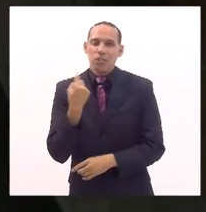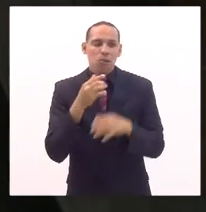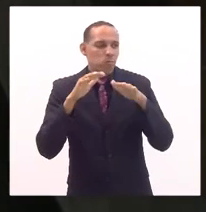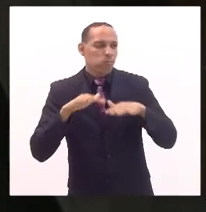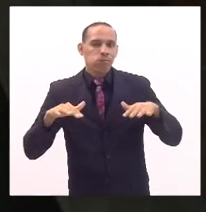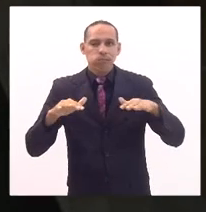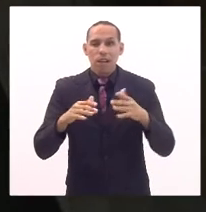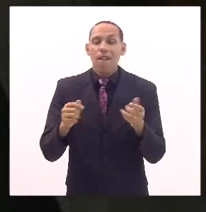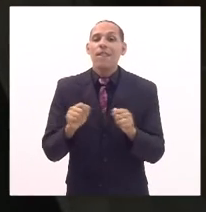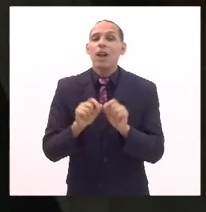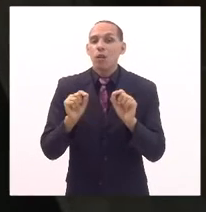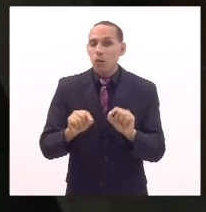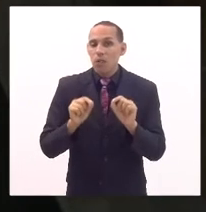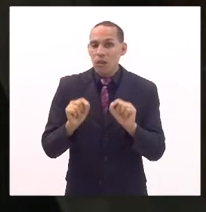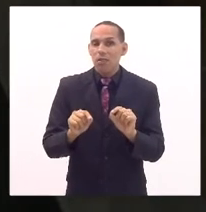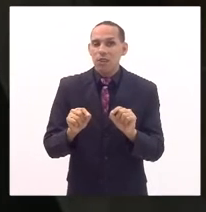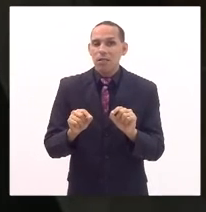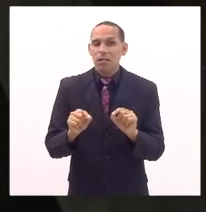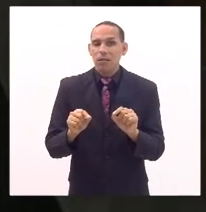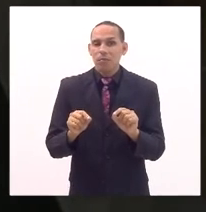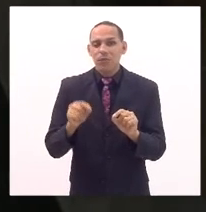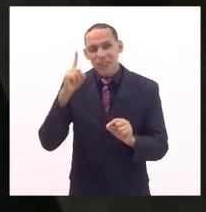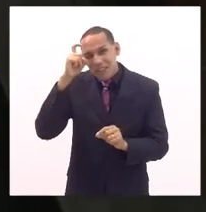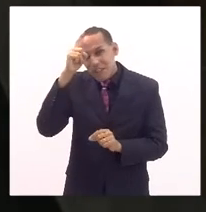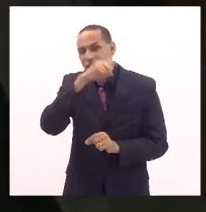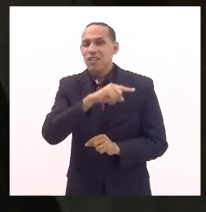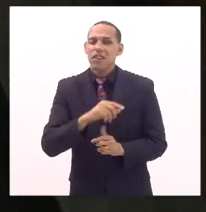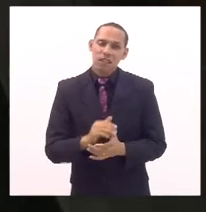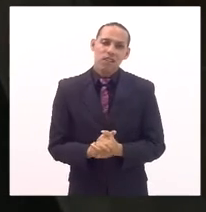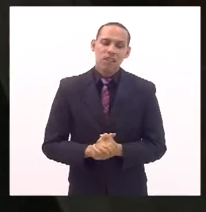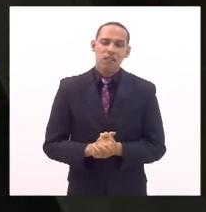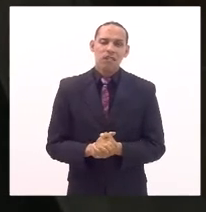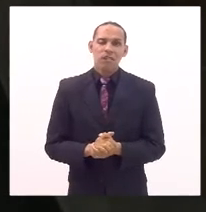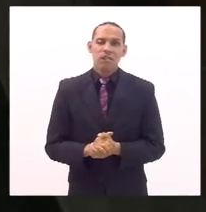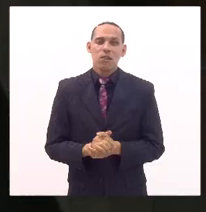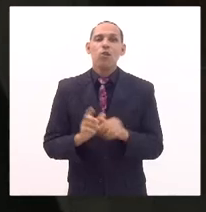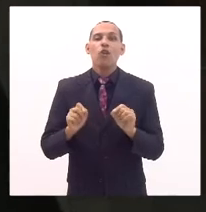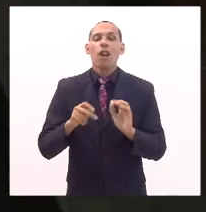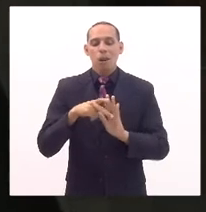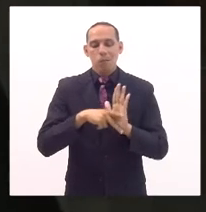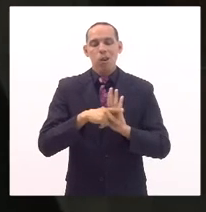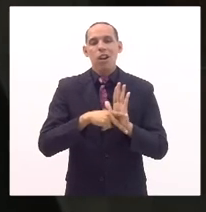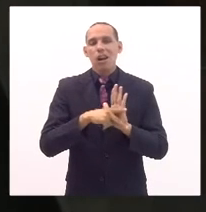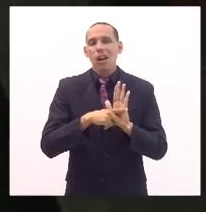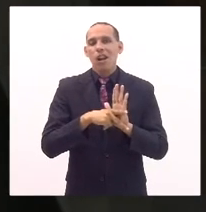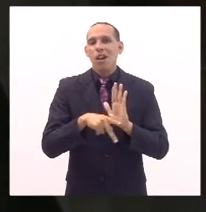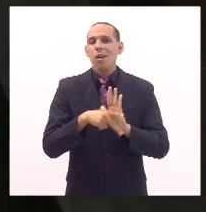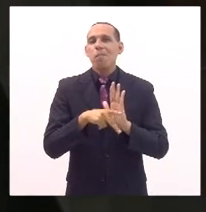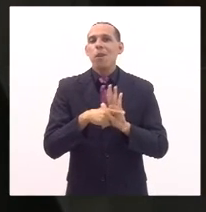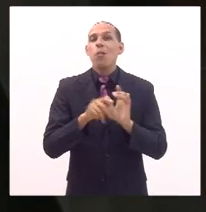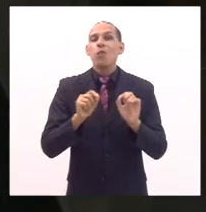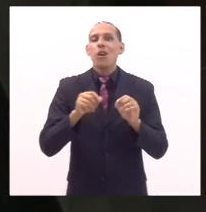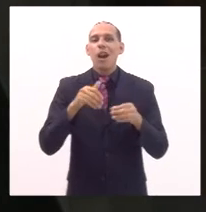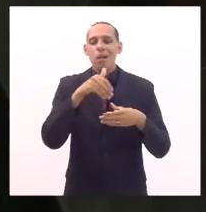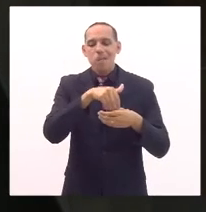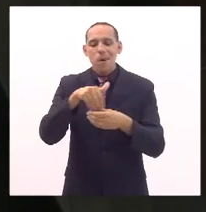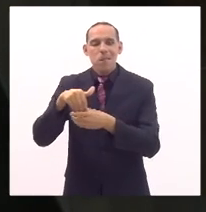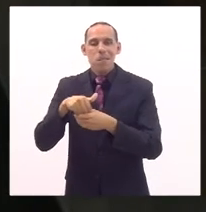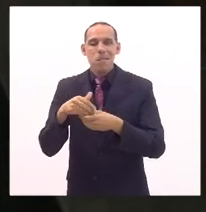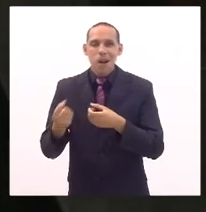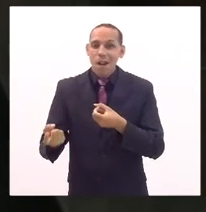torna cada vez mais em viável o projeto de reeleição